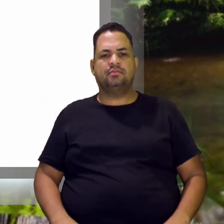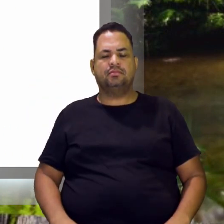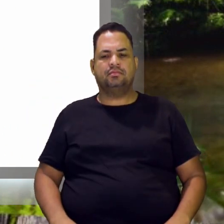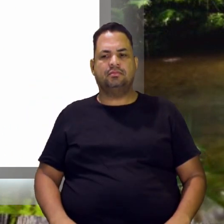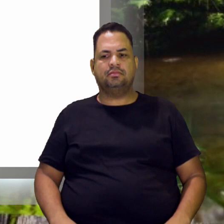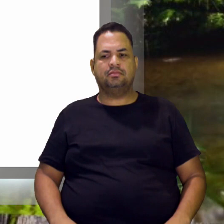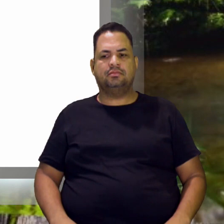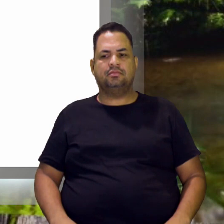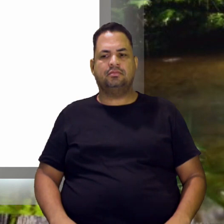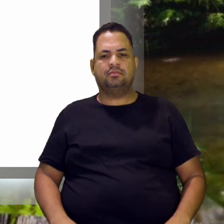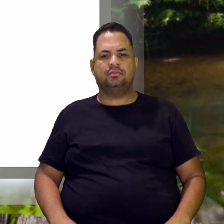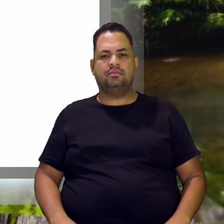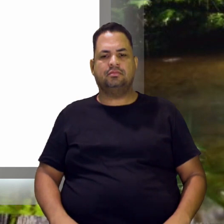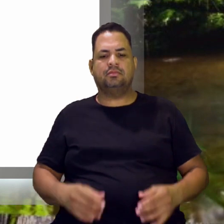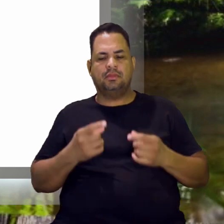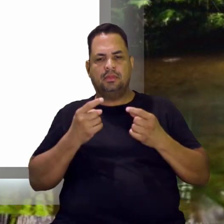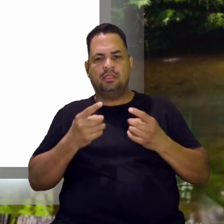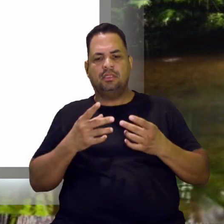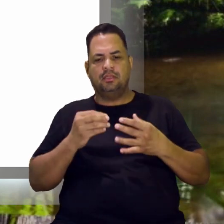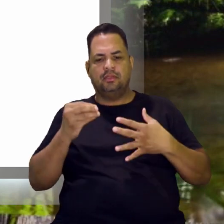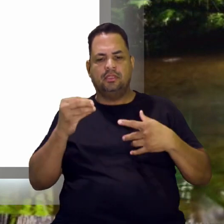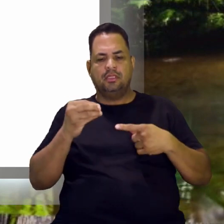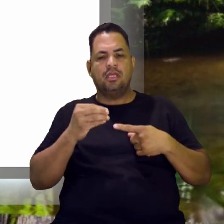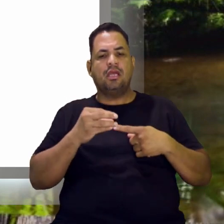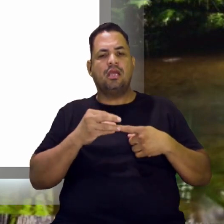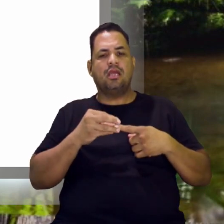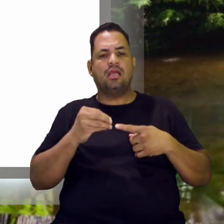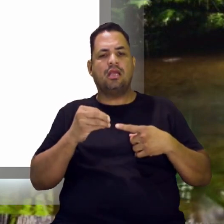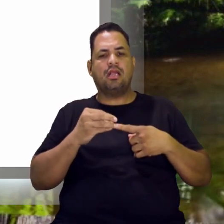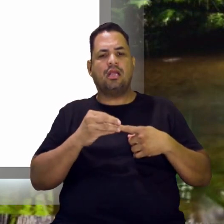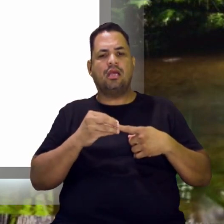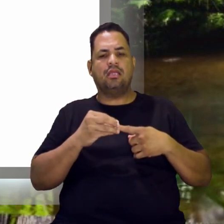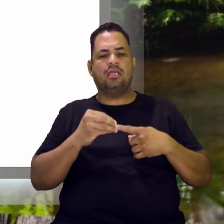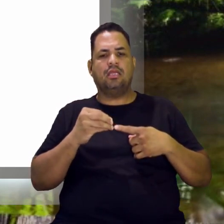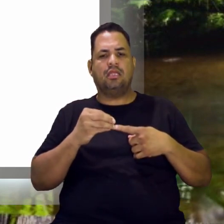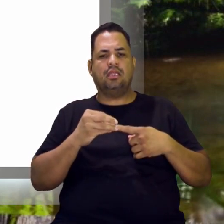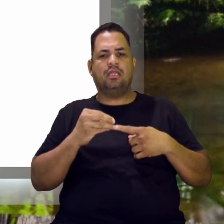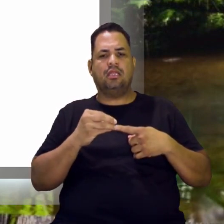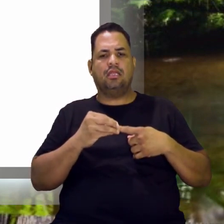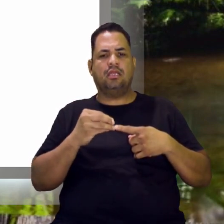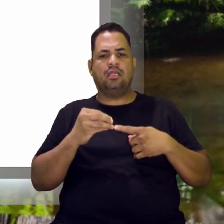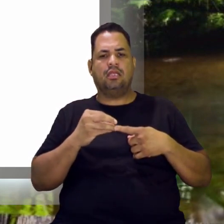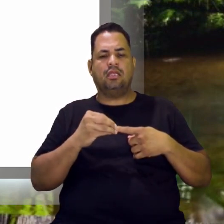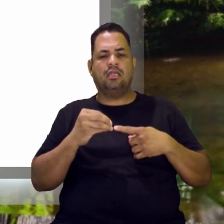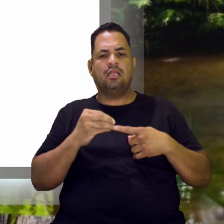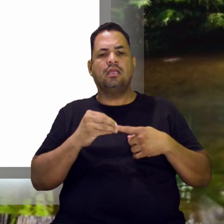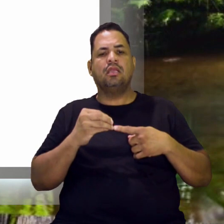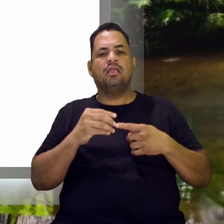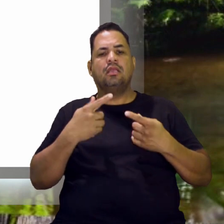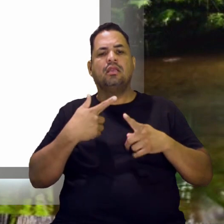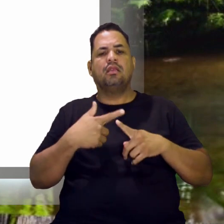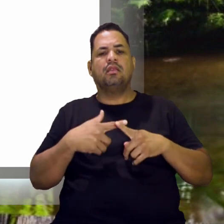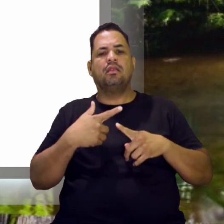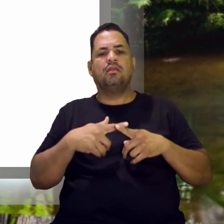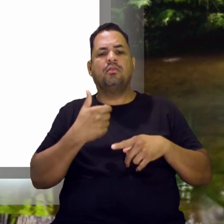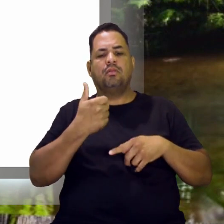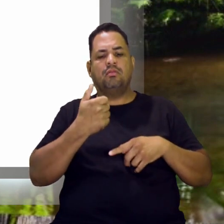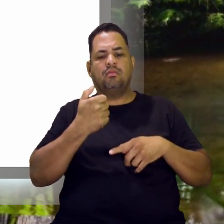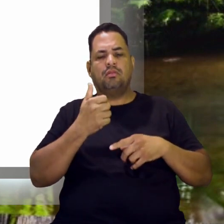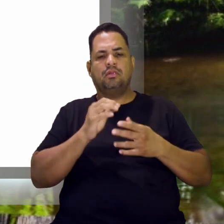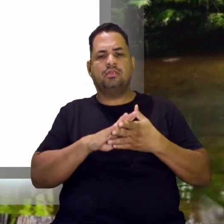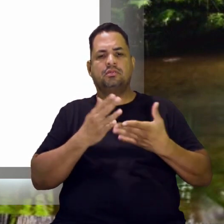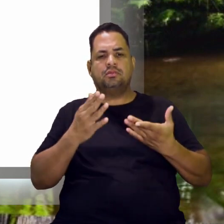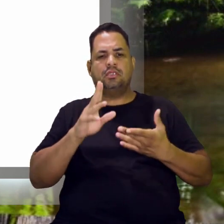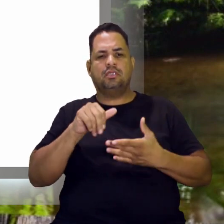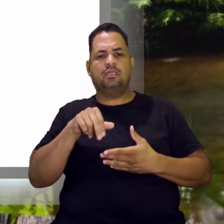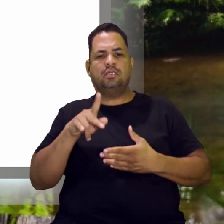eu vou vender caneta porque é um nicho de mercado que está se abrindo agora.